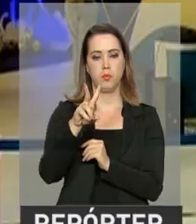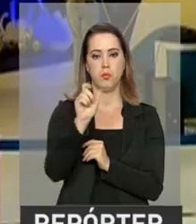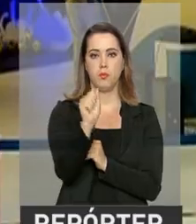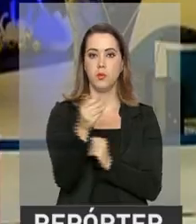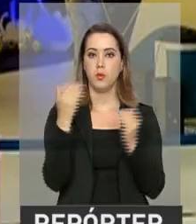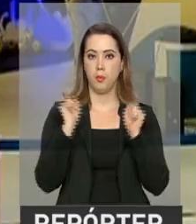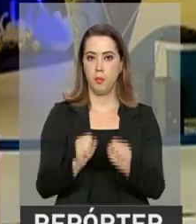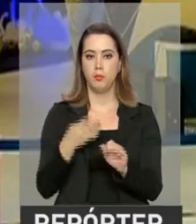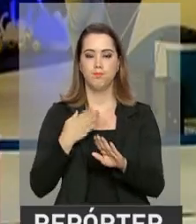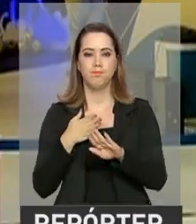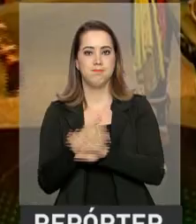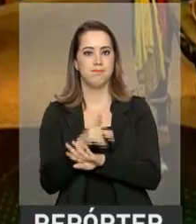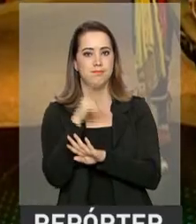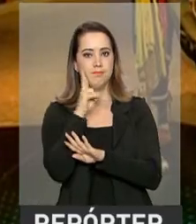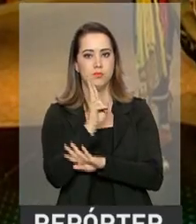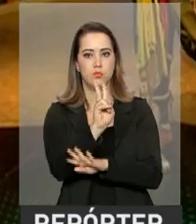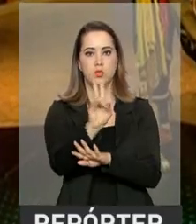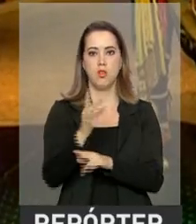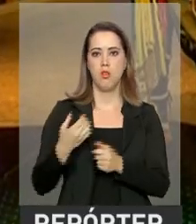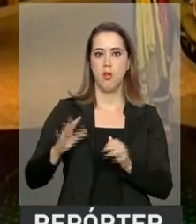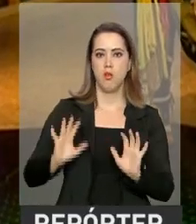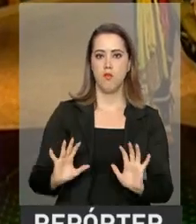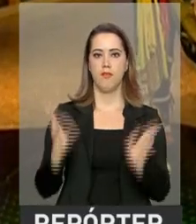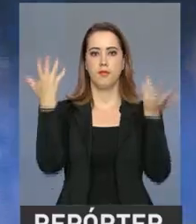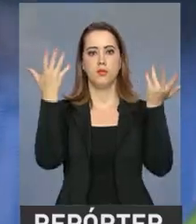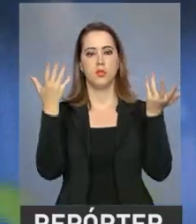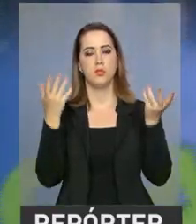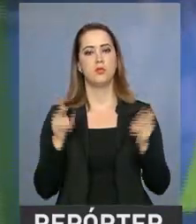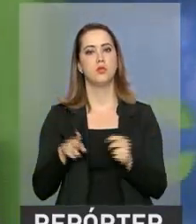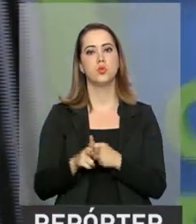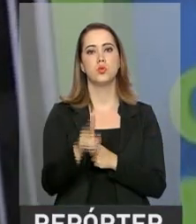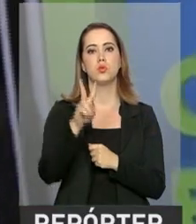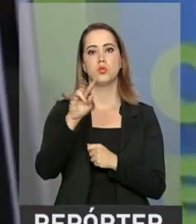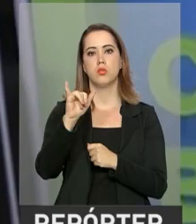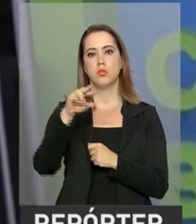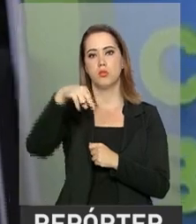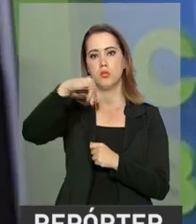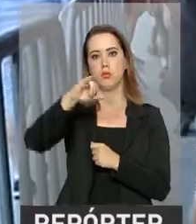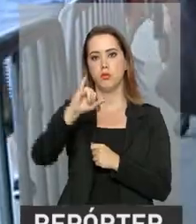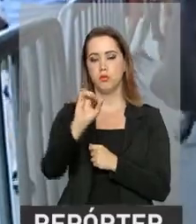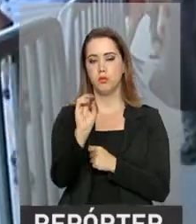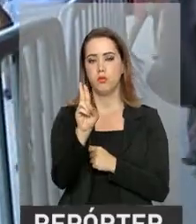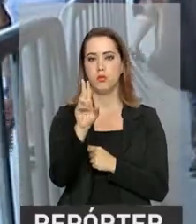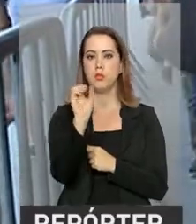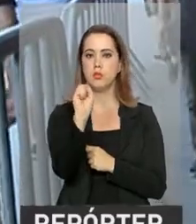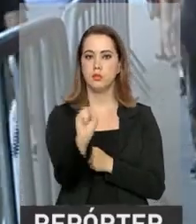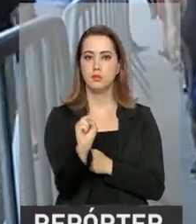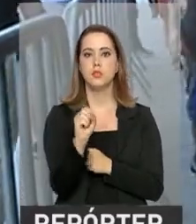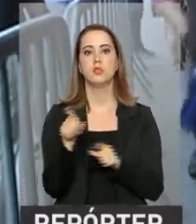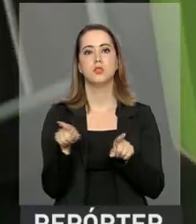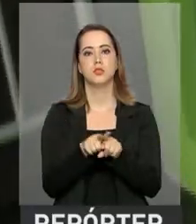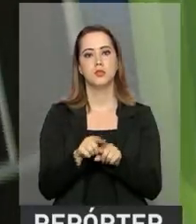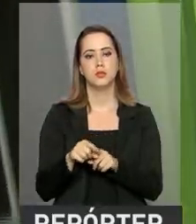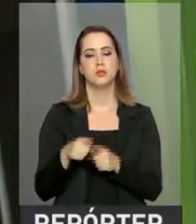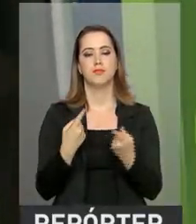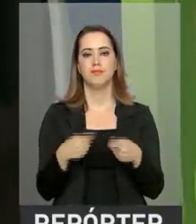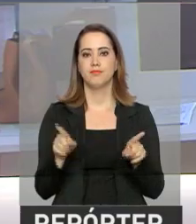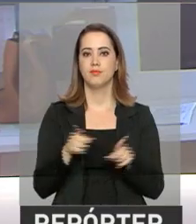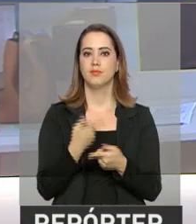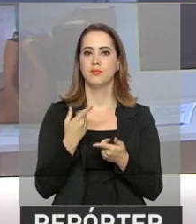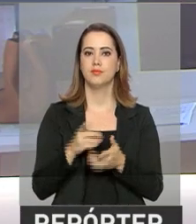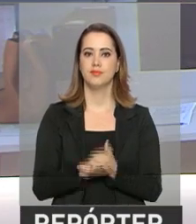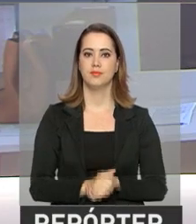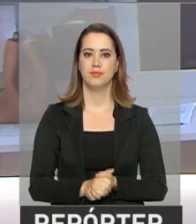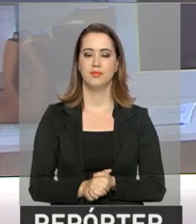agora 7 da noite O Show para sempre Vinícius em homenagem à Obra do poeta e compositor Vinícius de